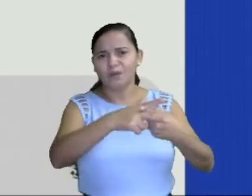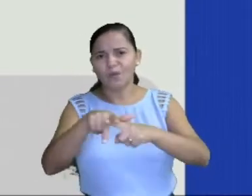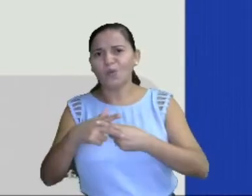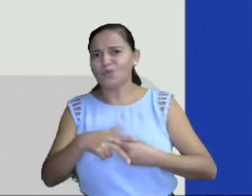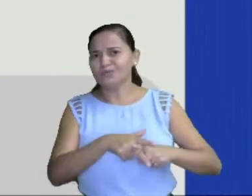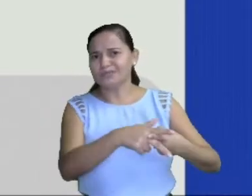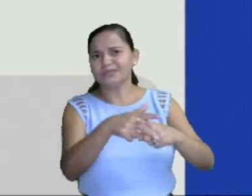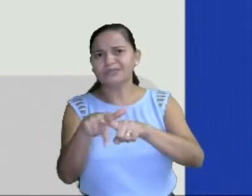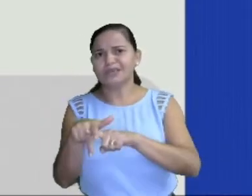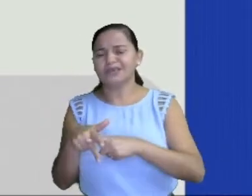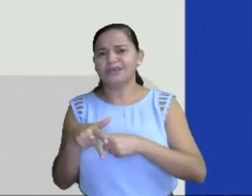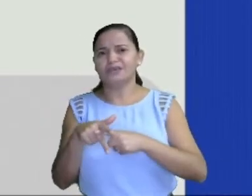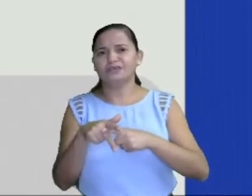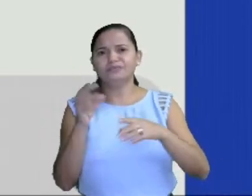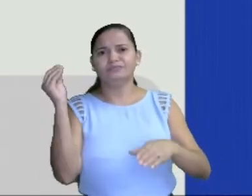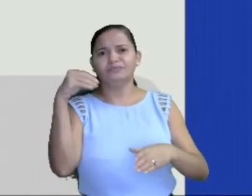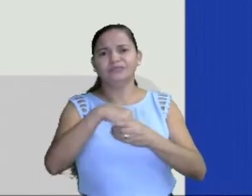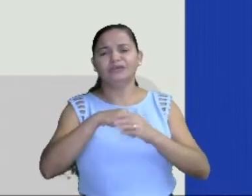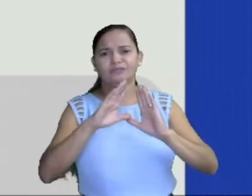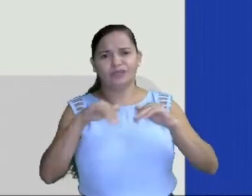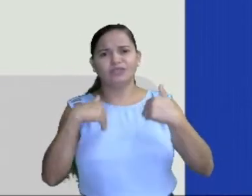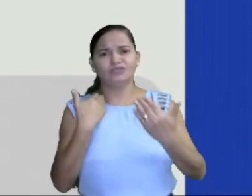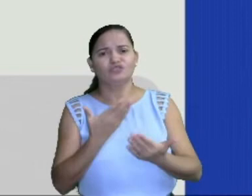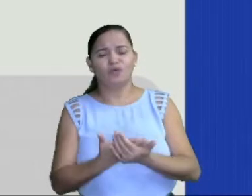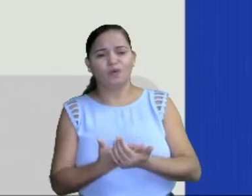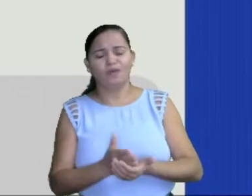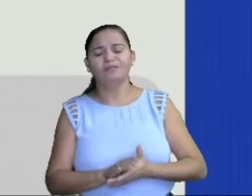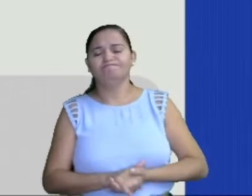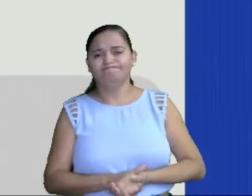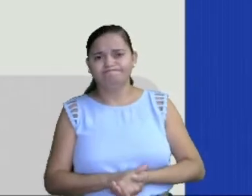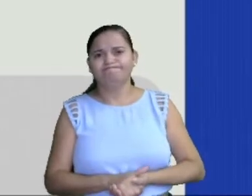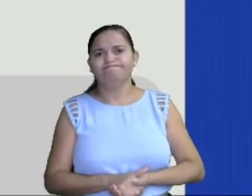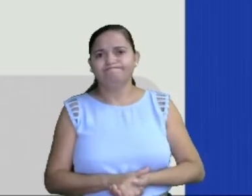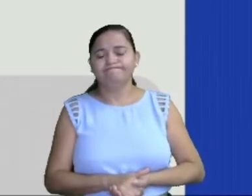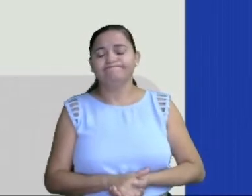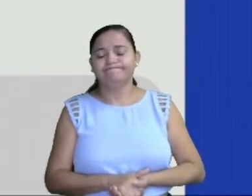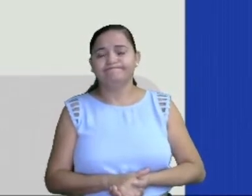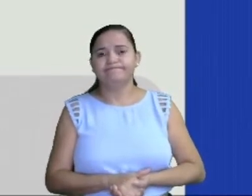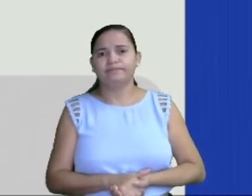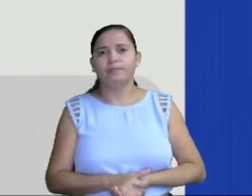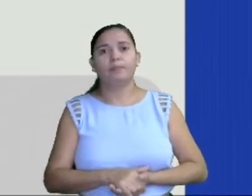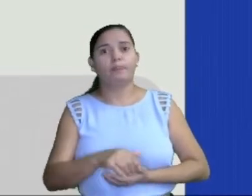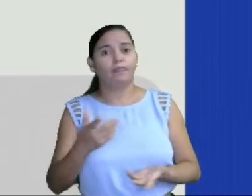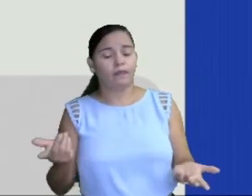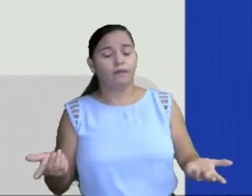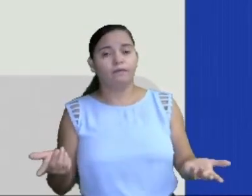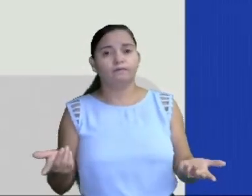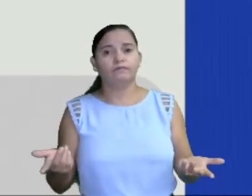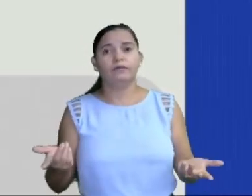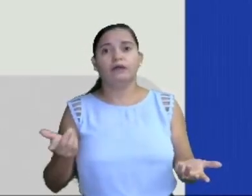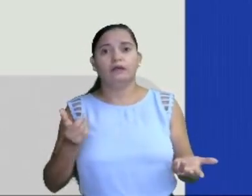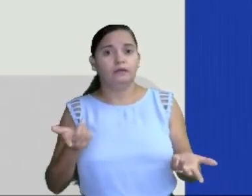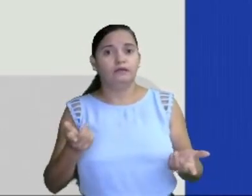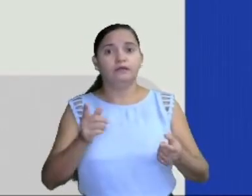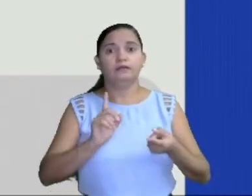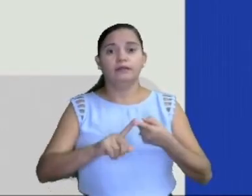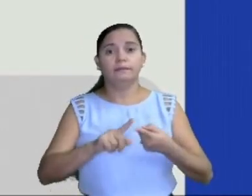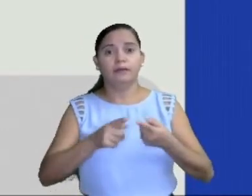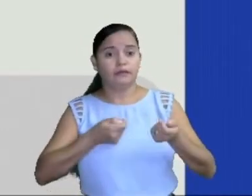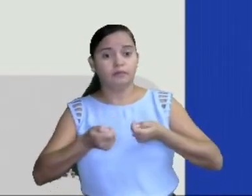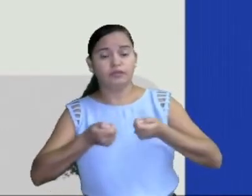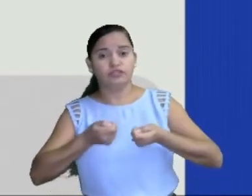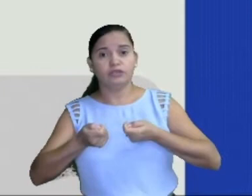os pequenos reparos nas unidades. Inclusive, nós fizemos questão, a administração, ela